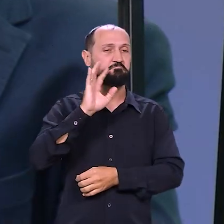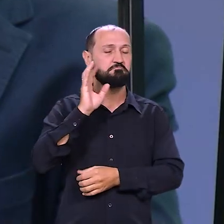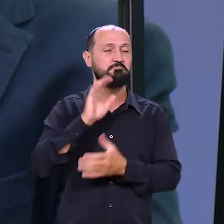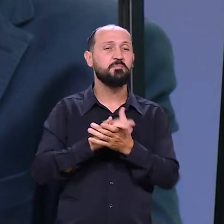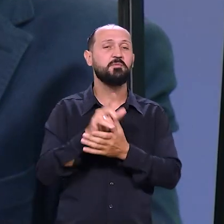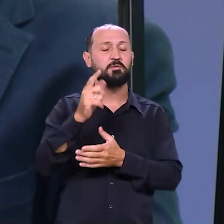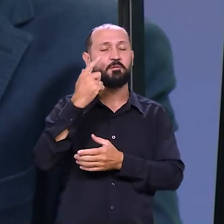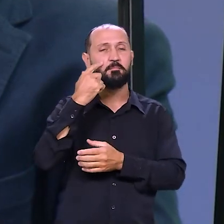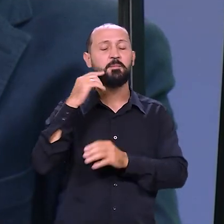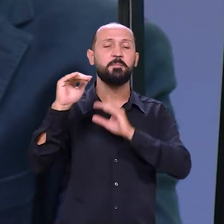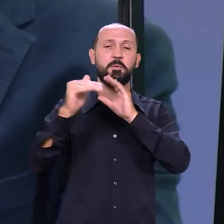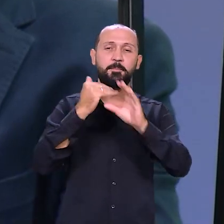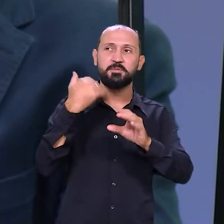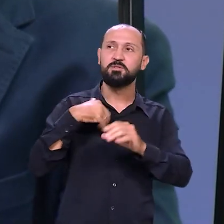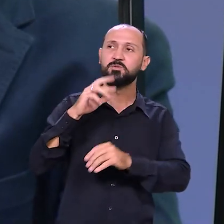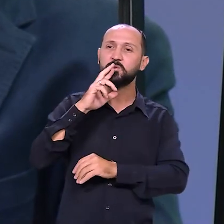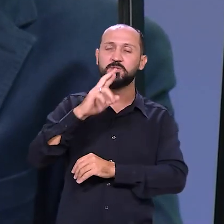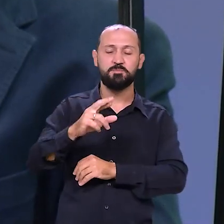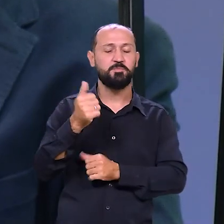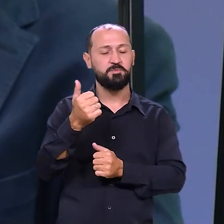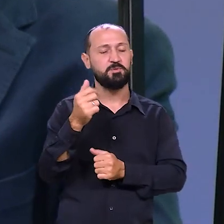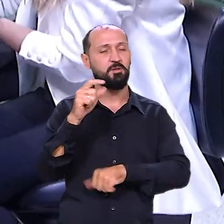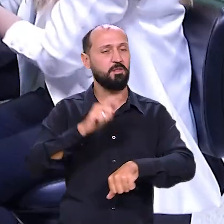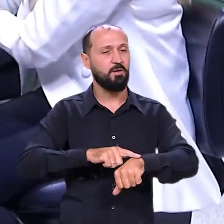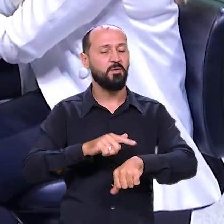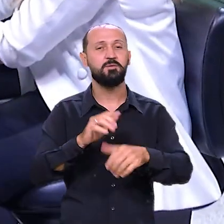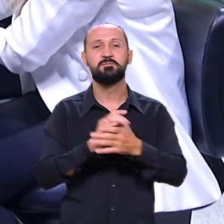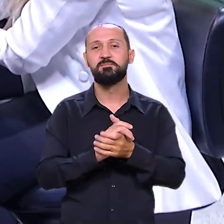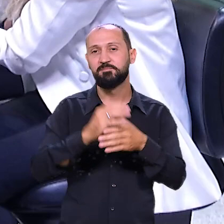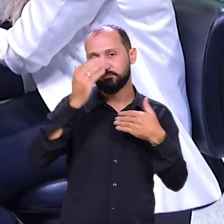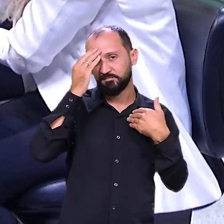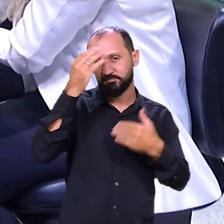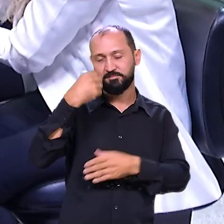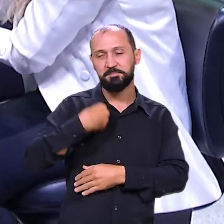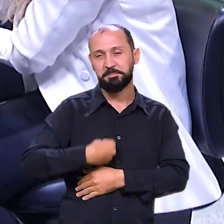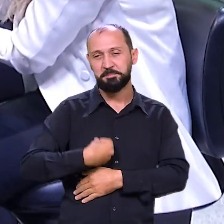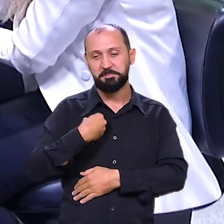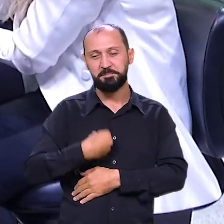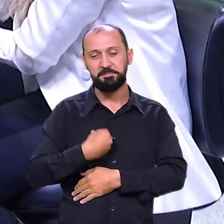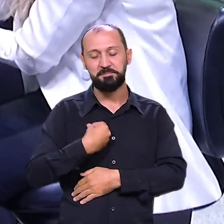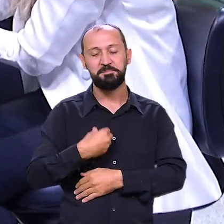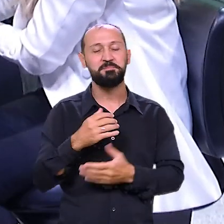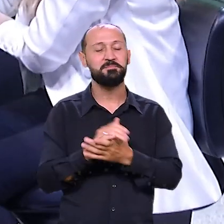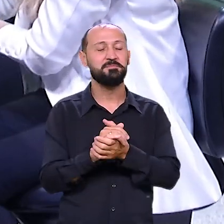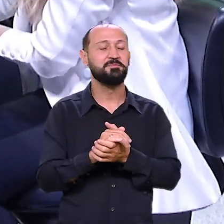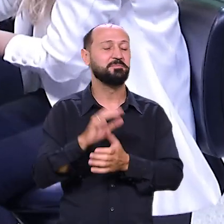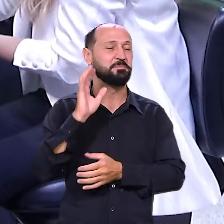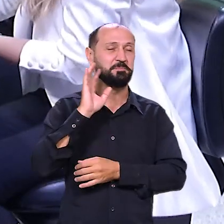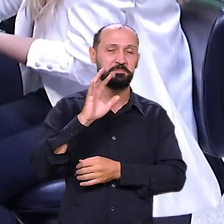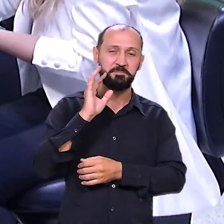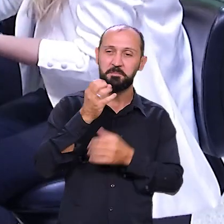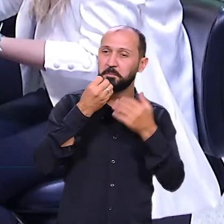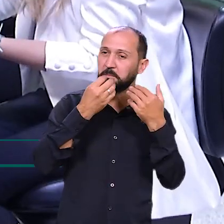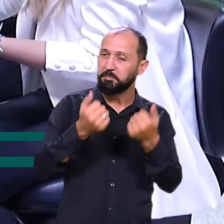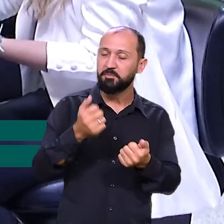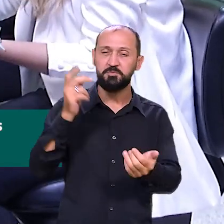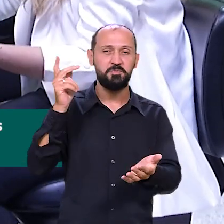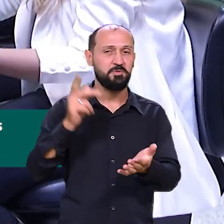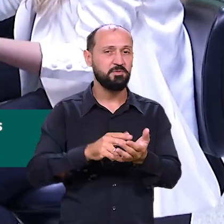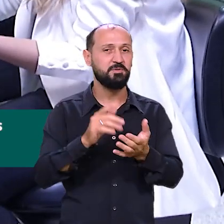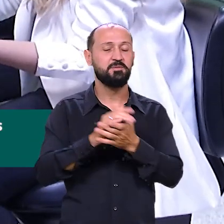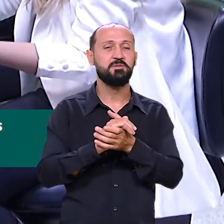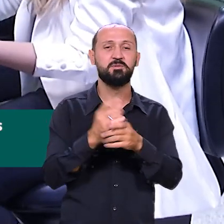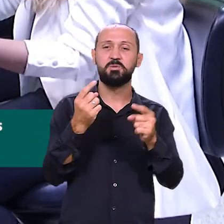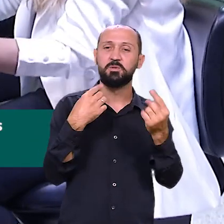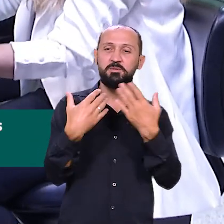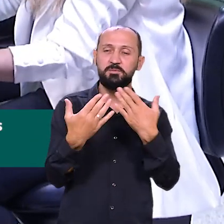o pessoal entra lá, manda uma mensagem, a gente responde prontamente. A gente agradece a sua presença, Paulo, tá bom? Foi bem enriquecedor mesmo. A